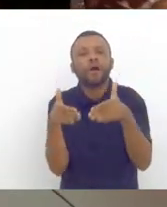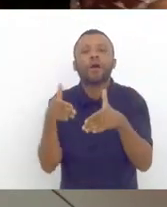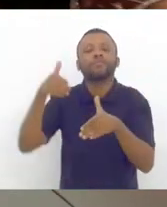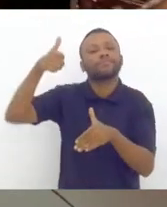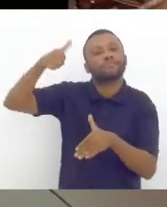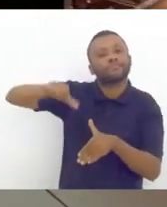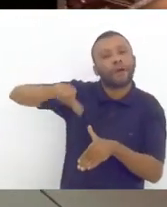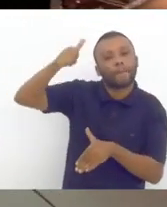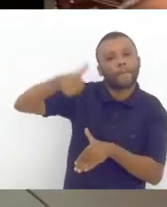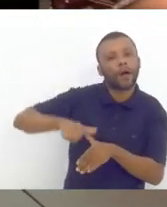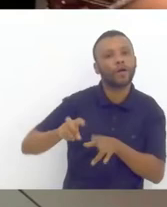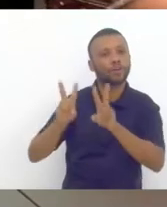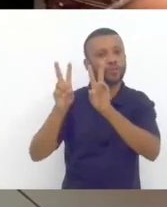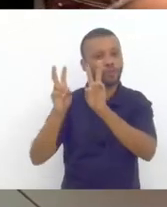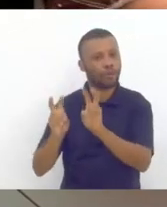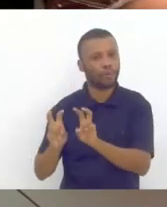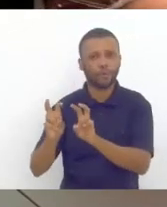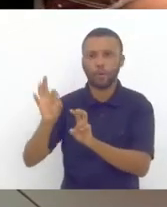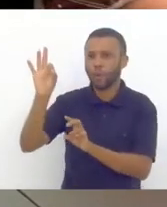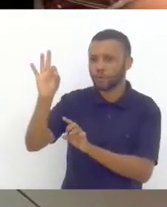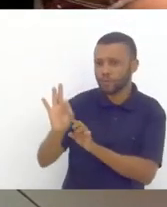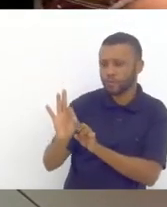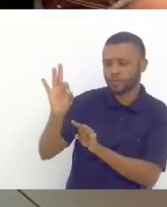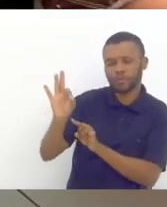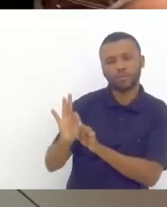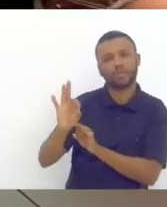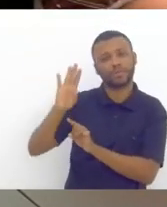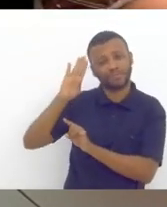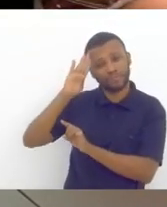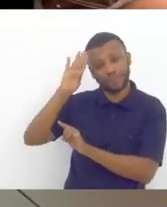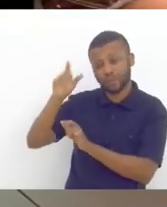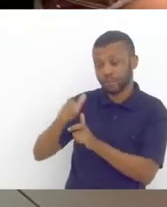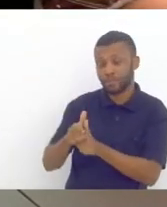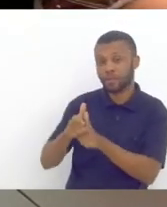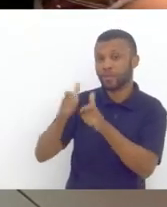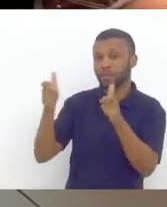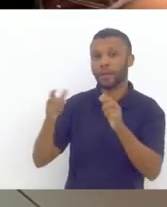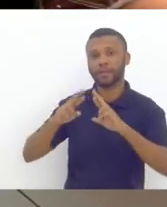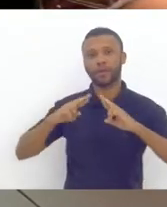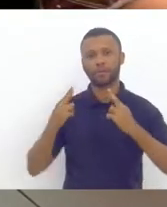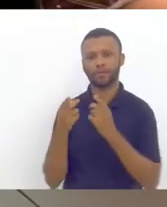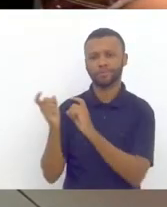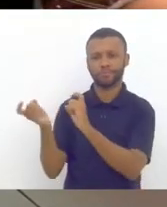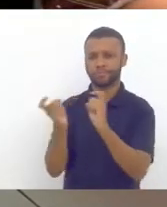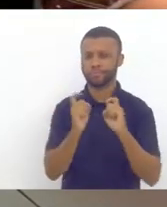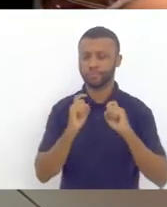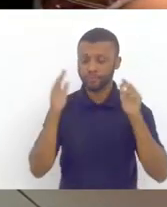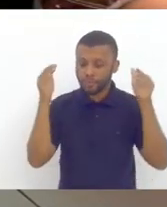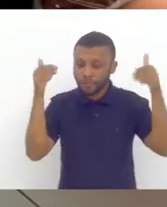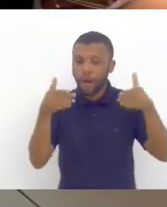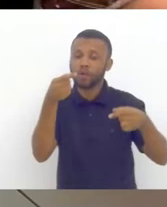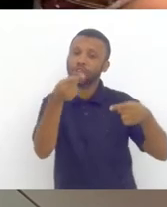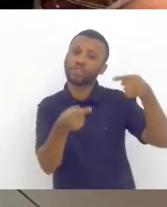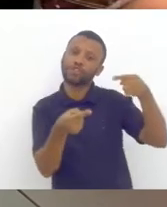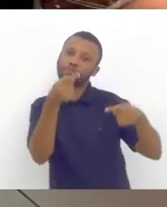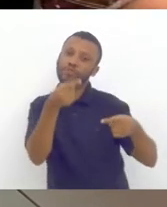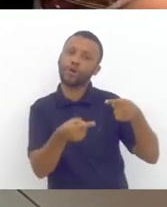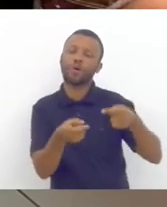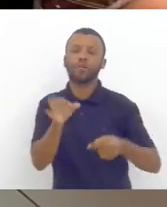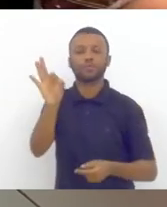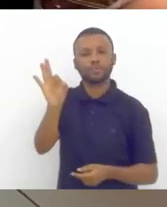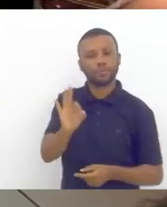da questão dos indicadores, né? Acaba que boa parte da reunião acabou muito focada nessa discussão da cota